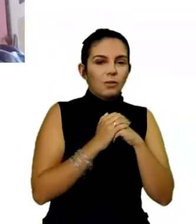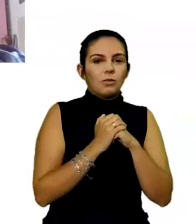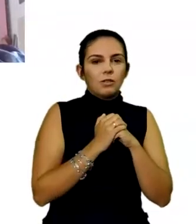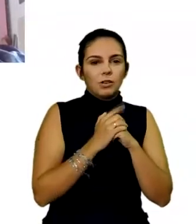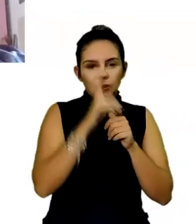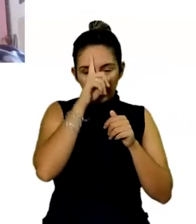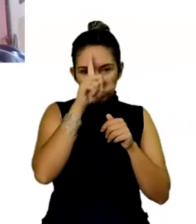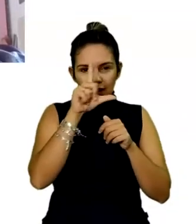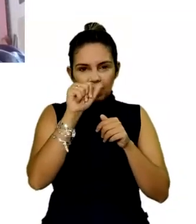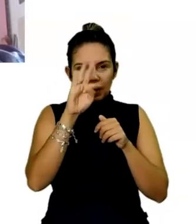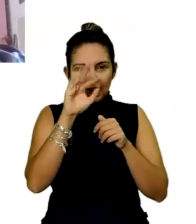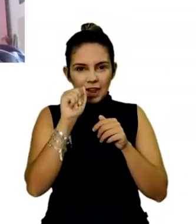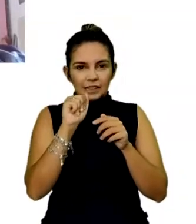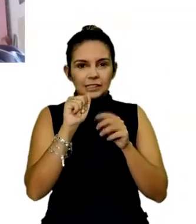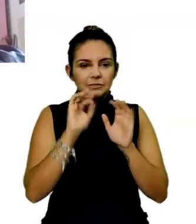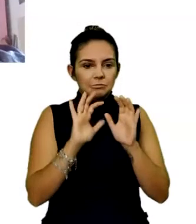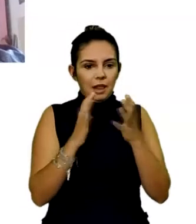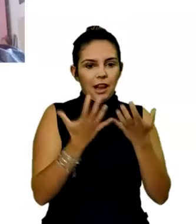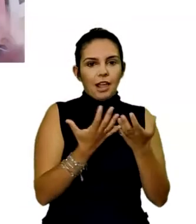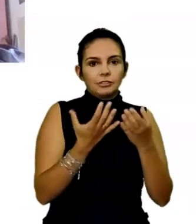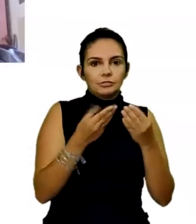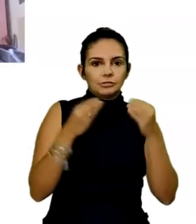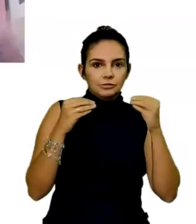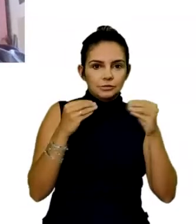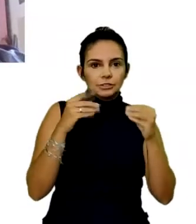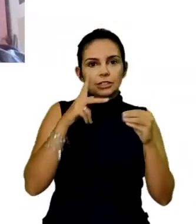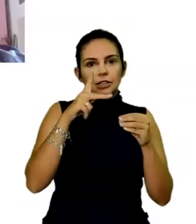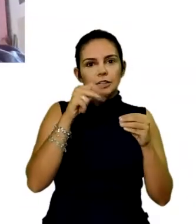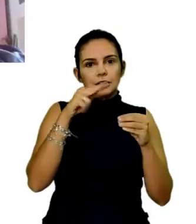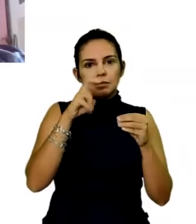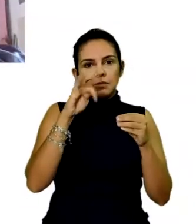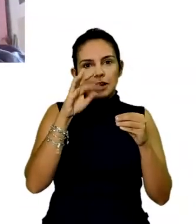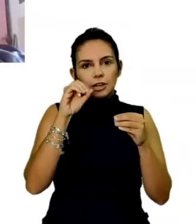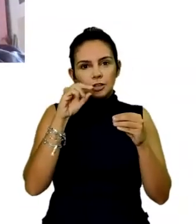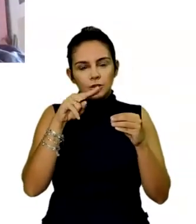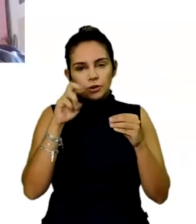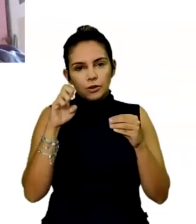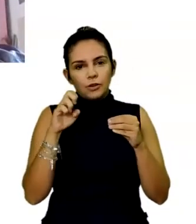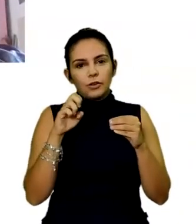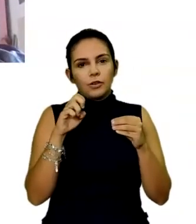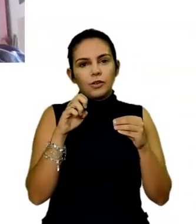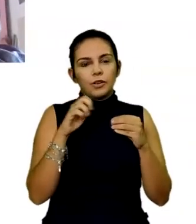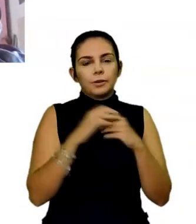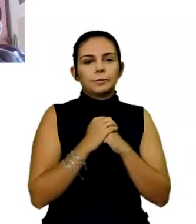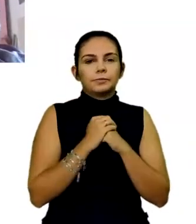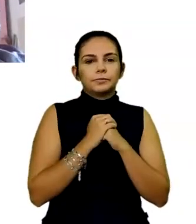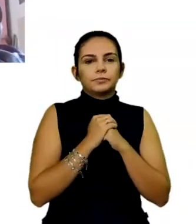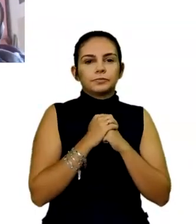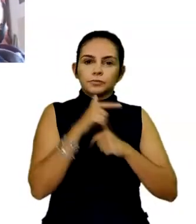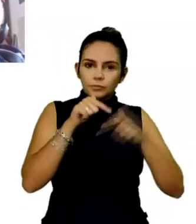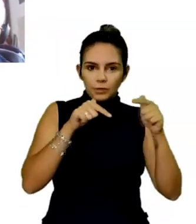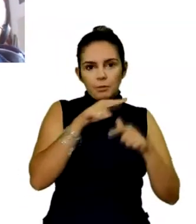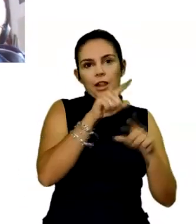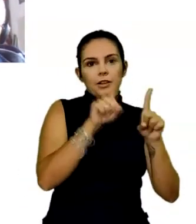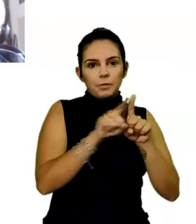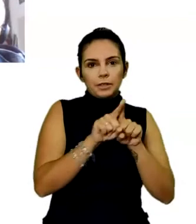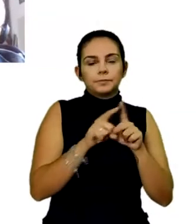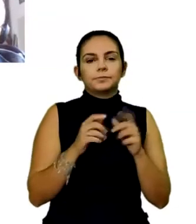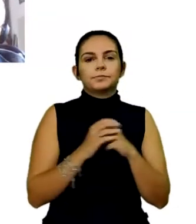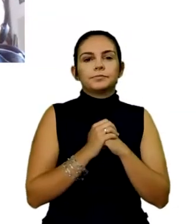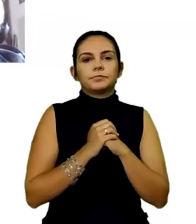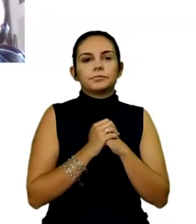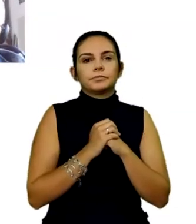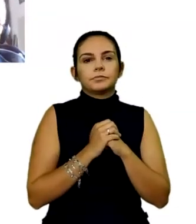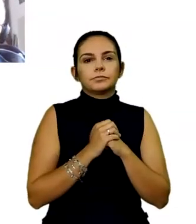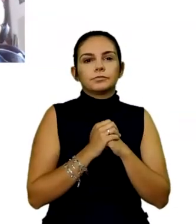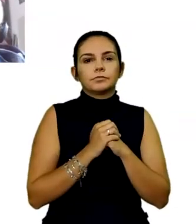cria latas, embalagens, né? Por exemplo, panetone, não sei o que e tal. Ele vai por aí afora. Ele trabalha com isso. Agora, com